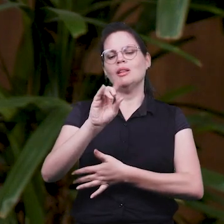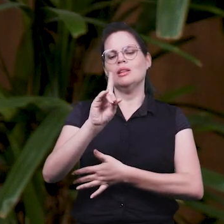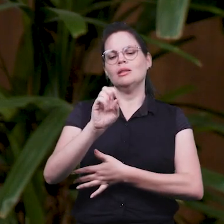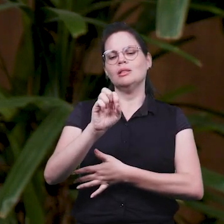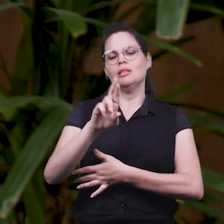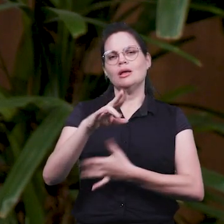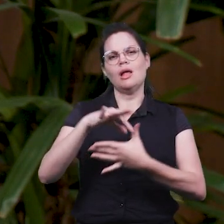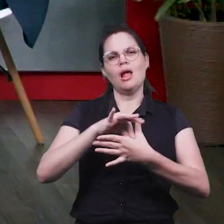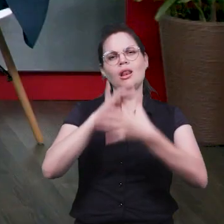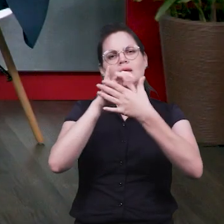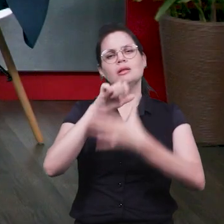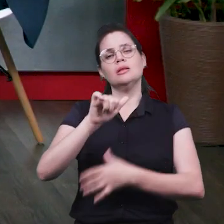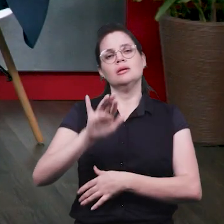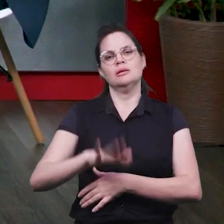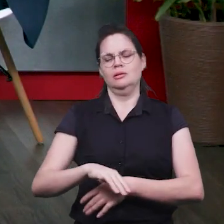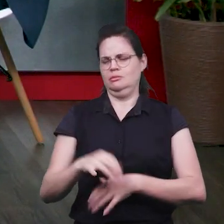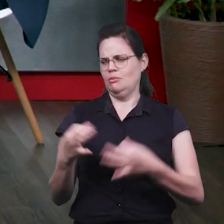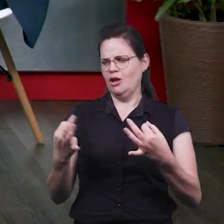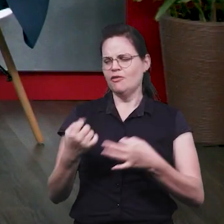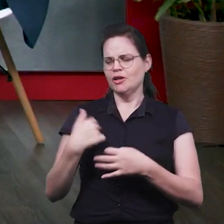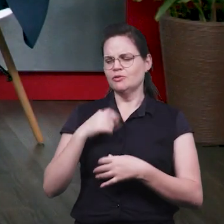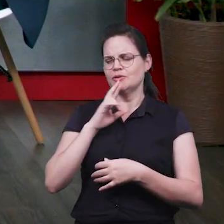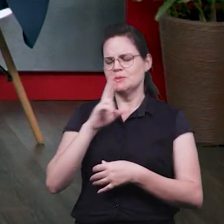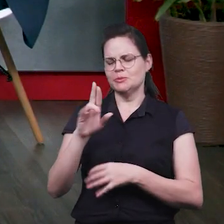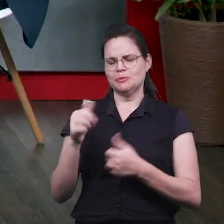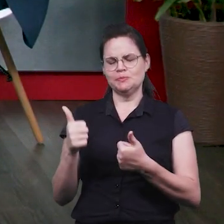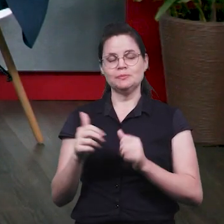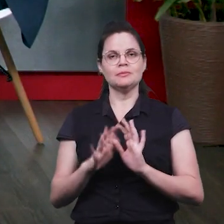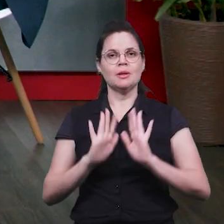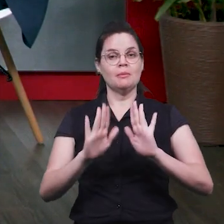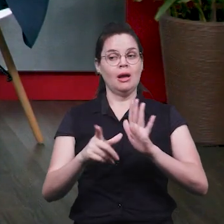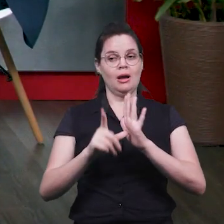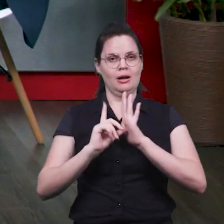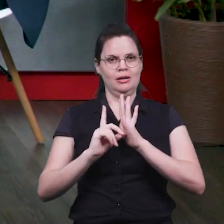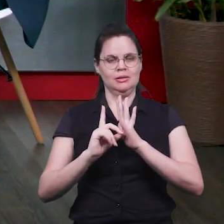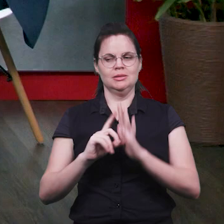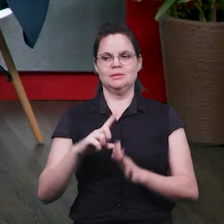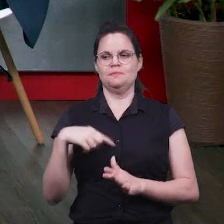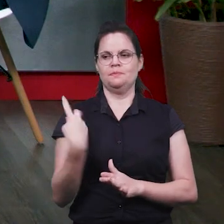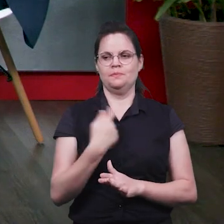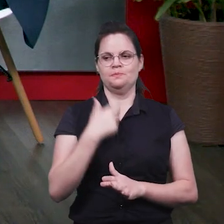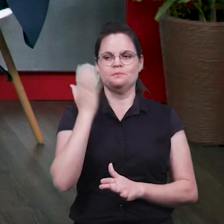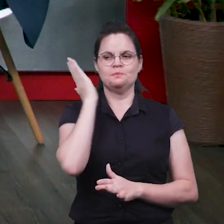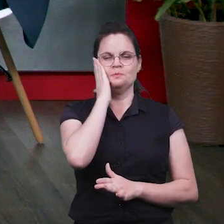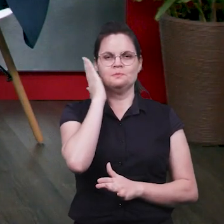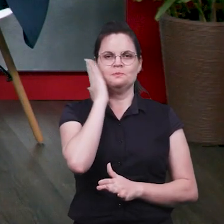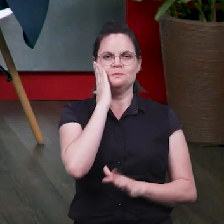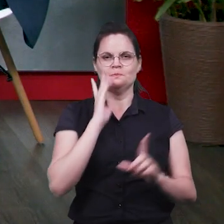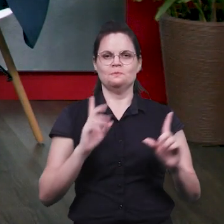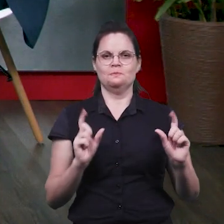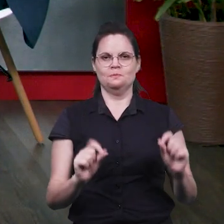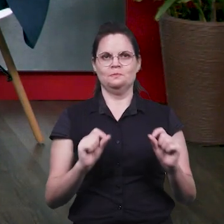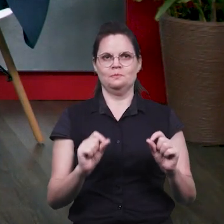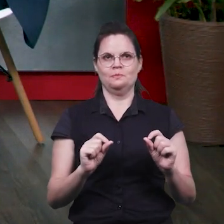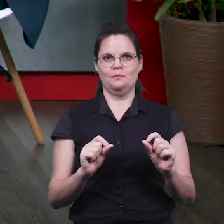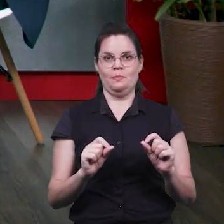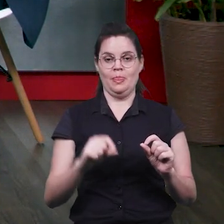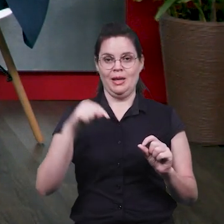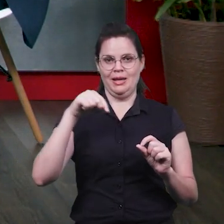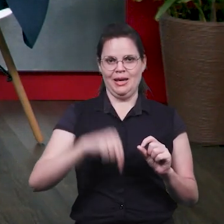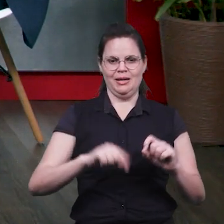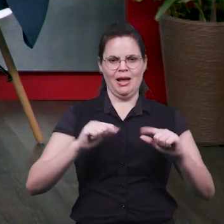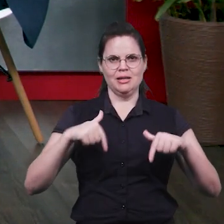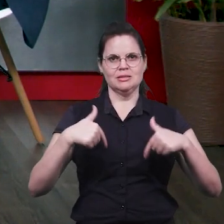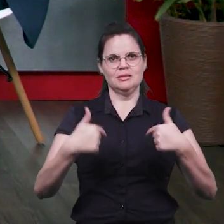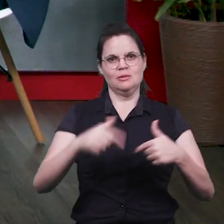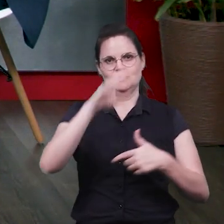Perfeitamente. Antes de responder, pastora Daíso, nós todos sabemos aqui que a obra de Deus no nosso meio